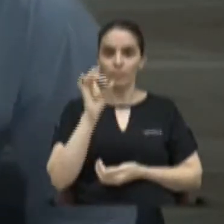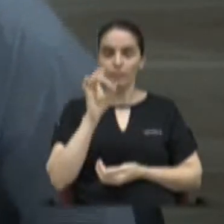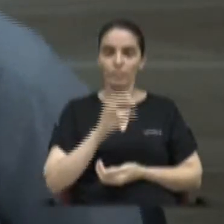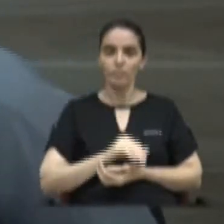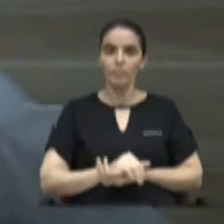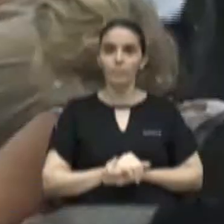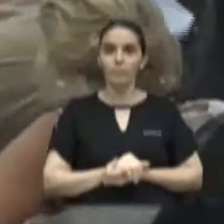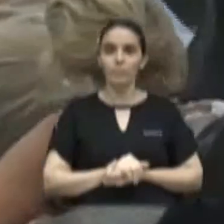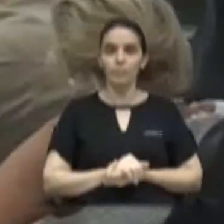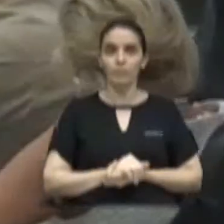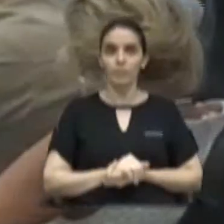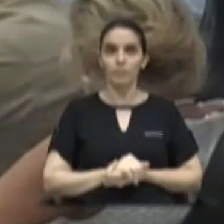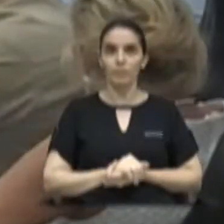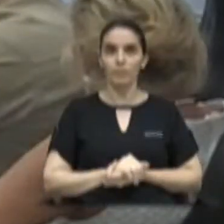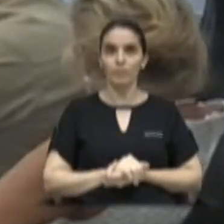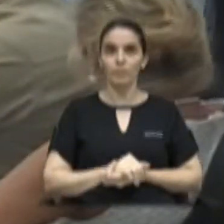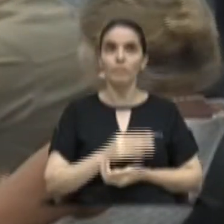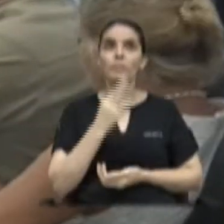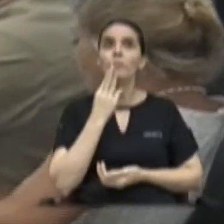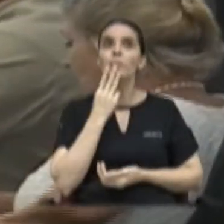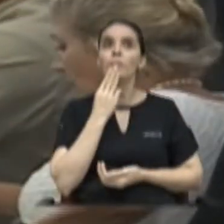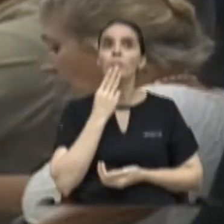presidente. Vaguinho.